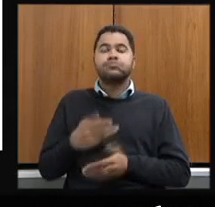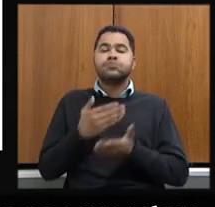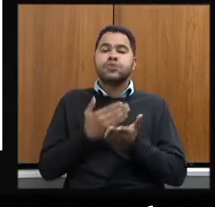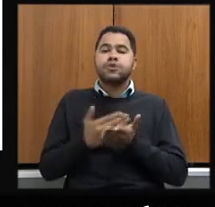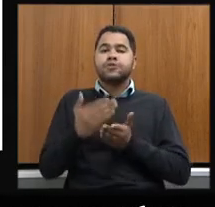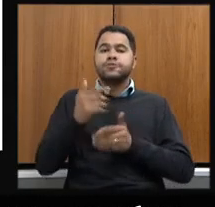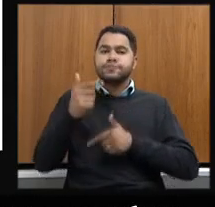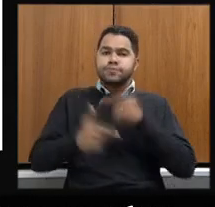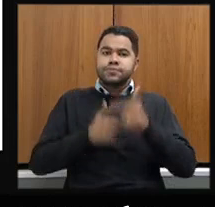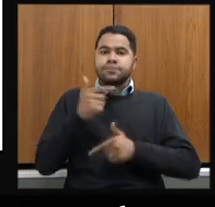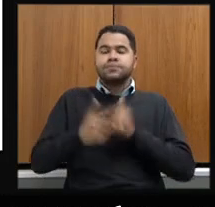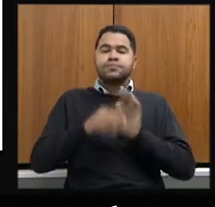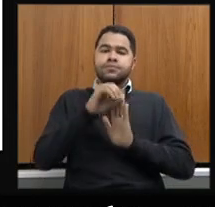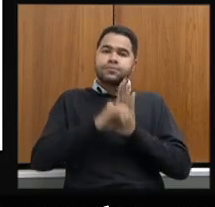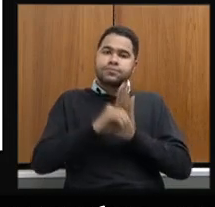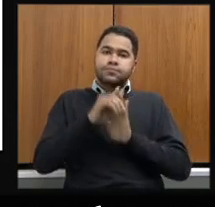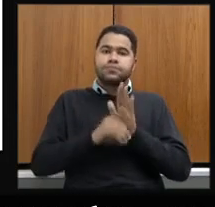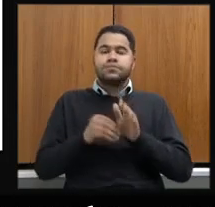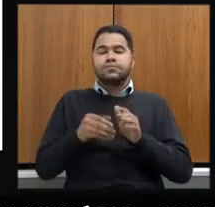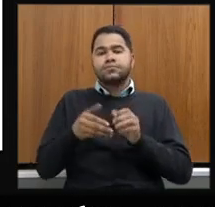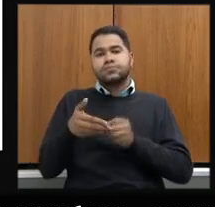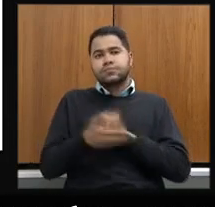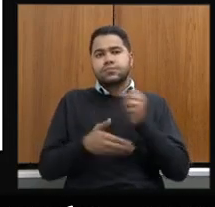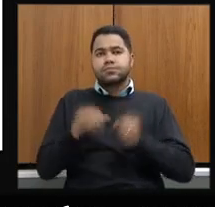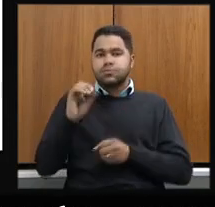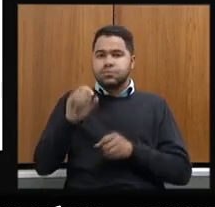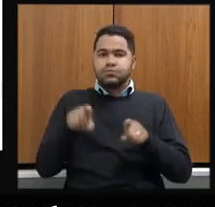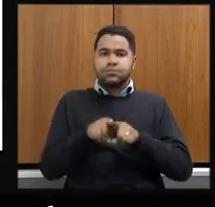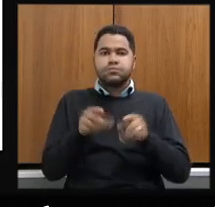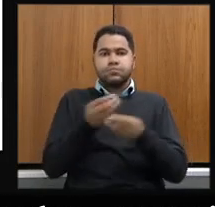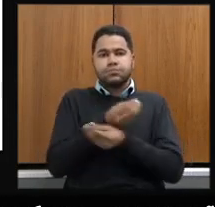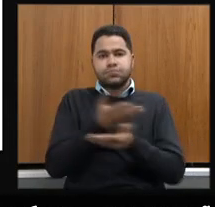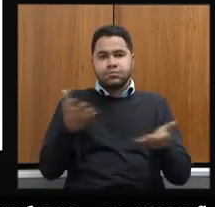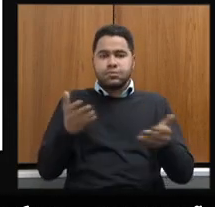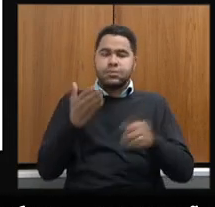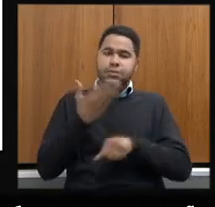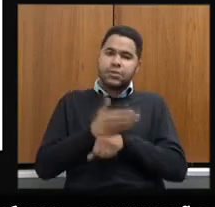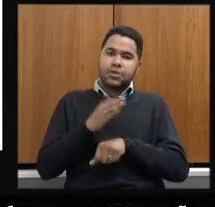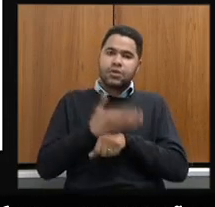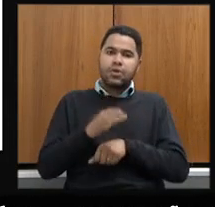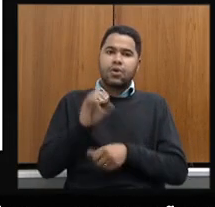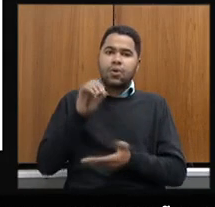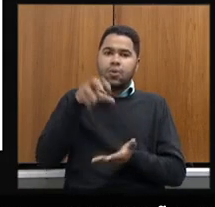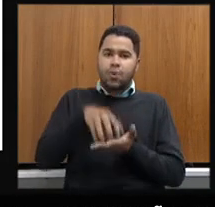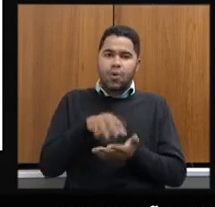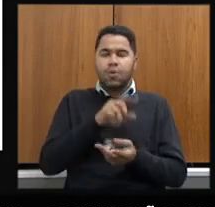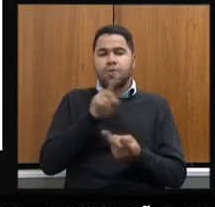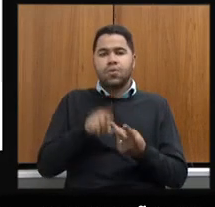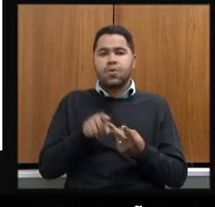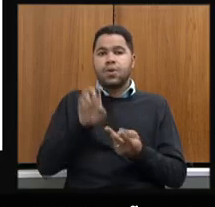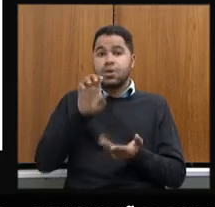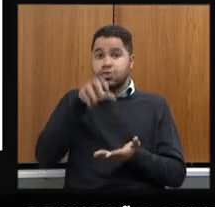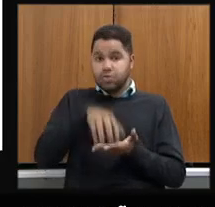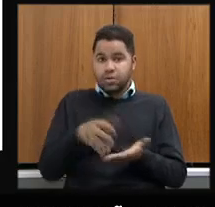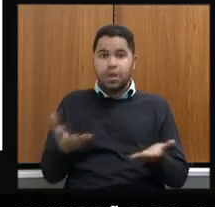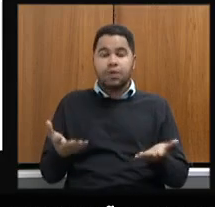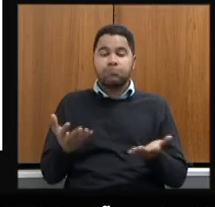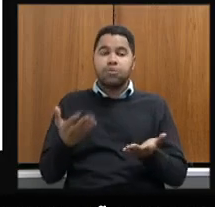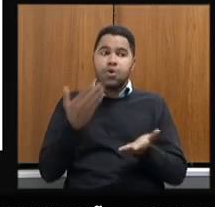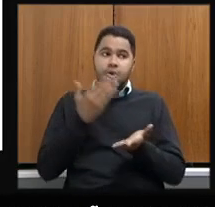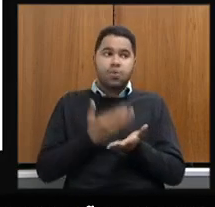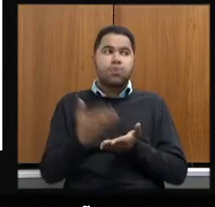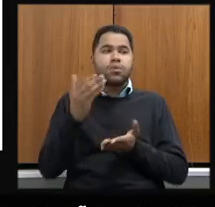dos trabalhos de orçamento base Zero Bem como a disponibilização de Treinamento aos órgãos e entidades é para